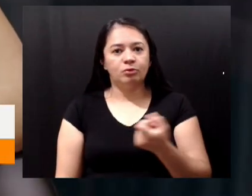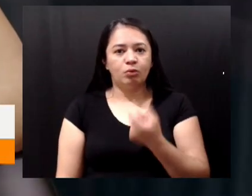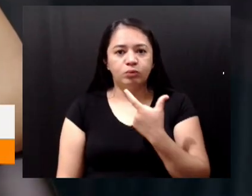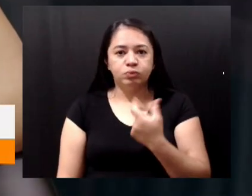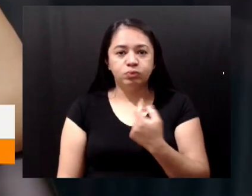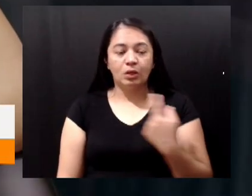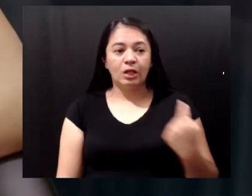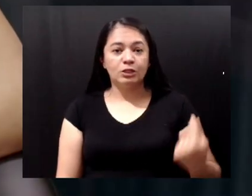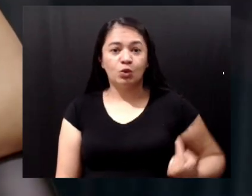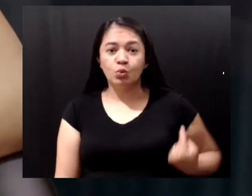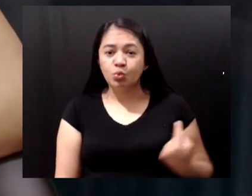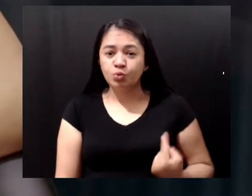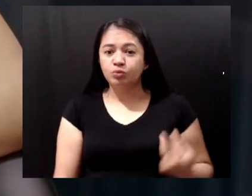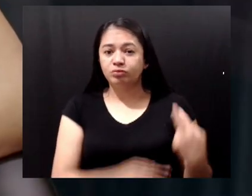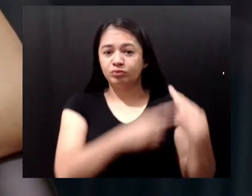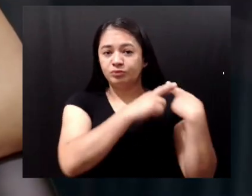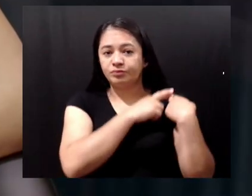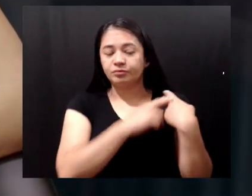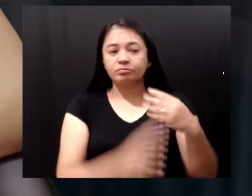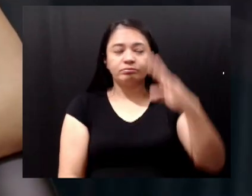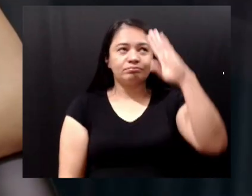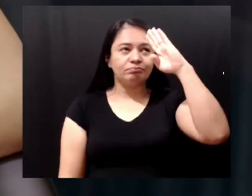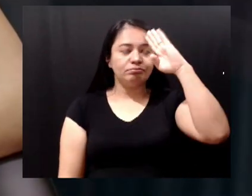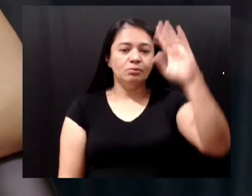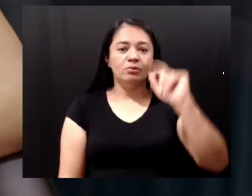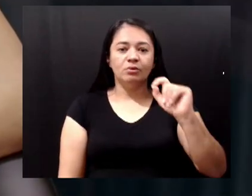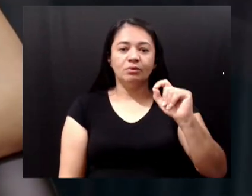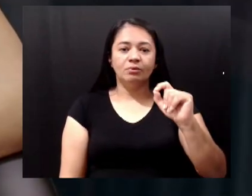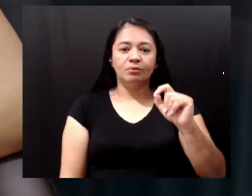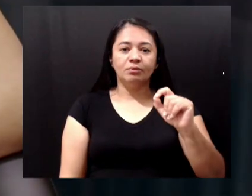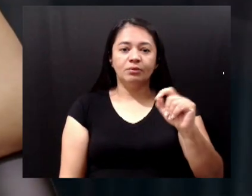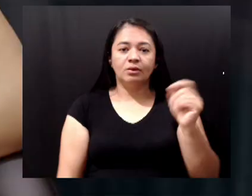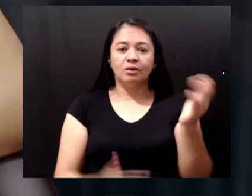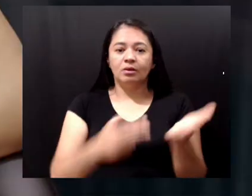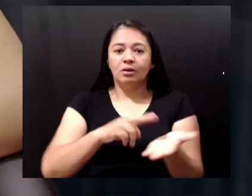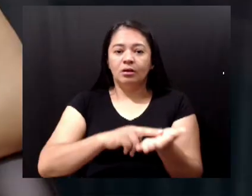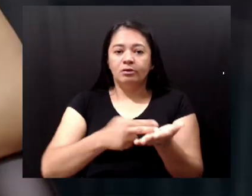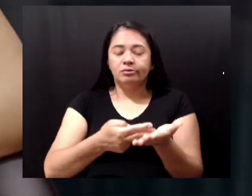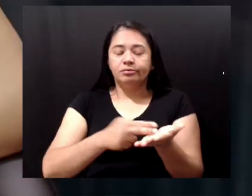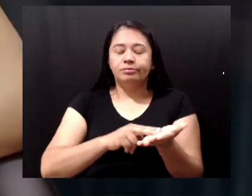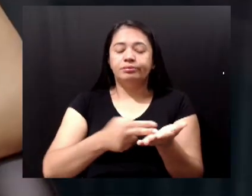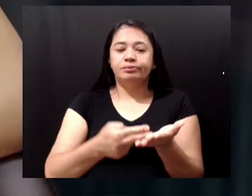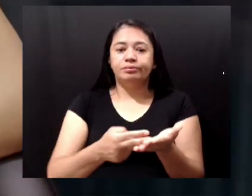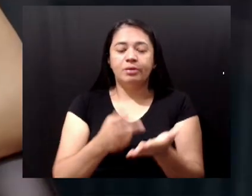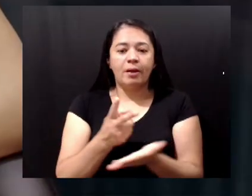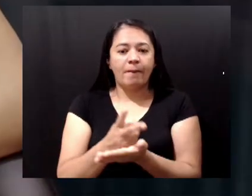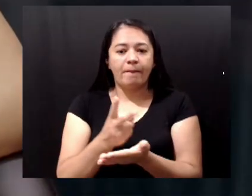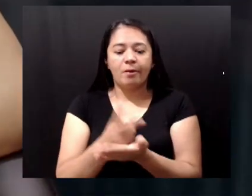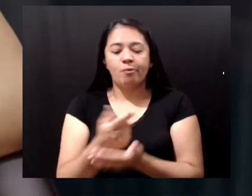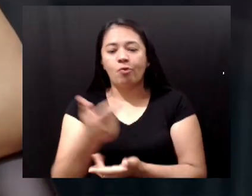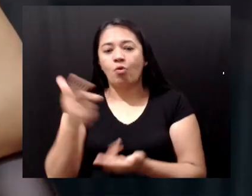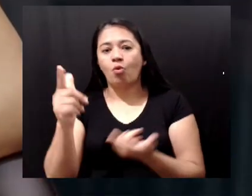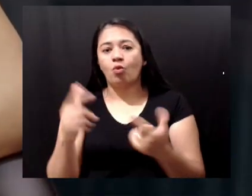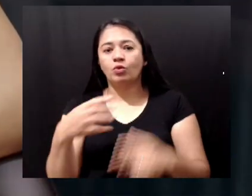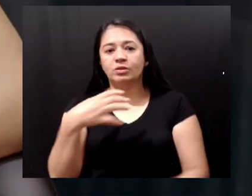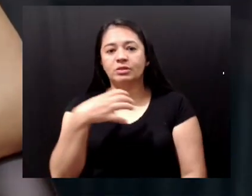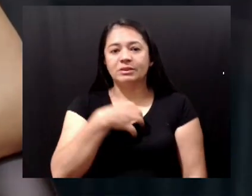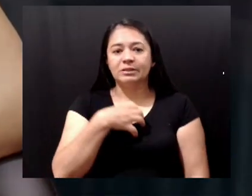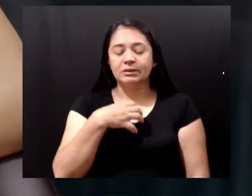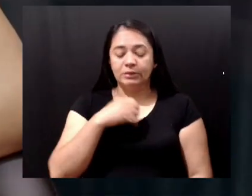em alguns casos, por exemplo, casos de insônia, né? Mesmo outros casos de sintomas de ansiedade,